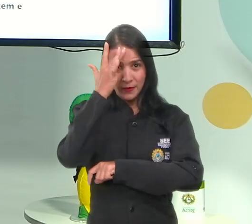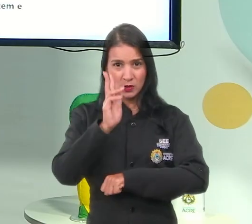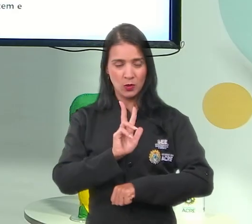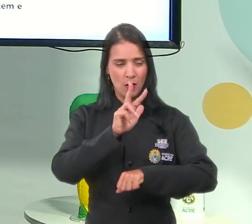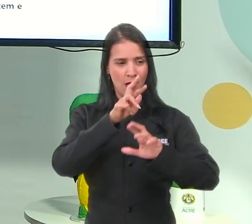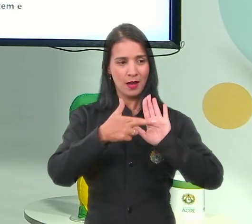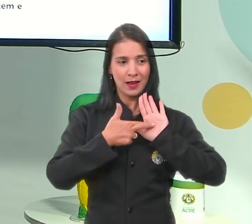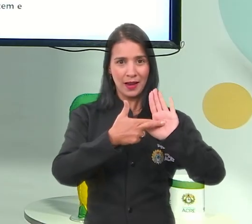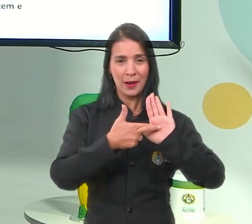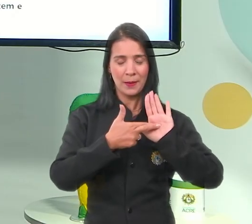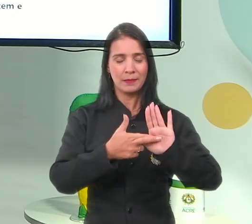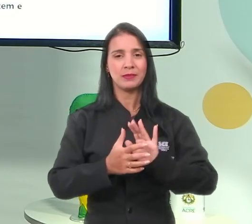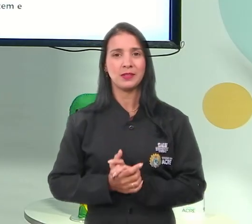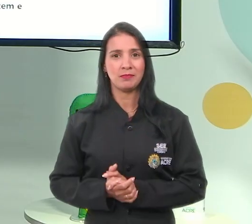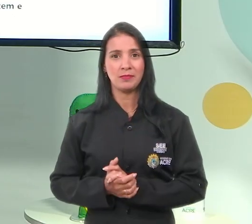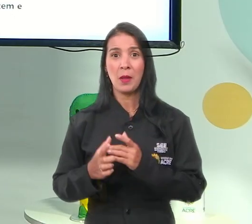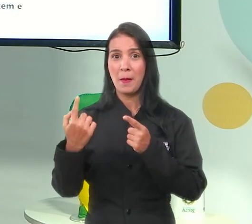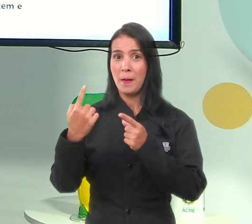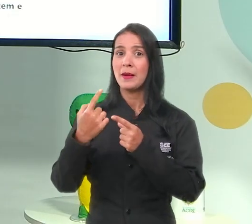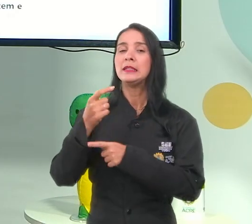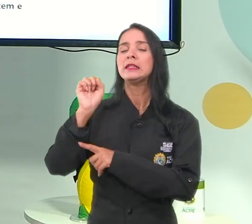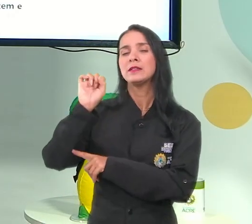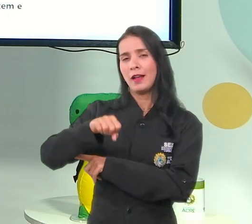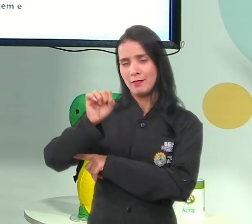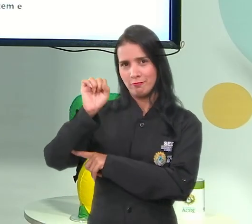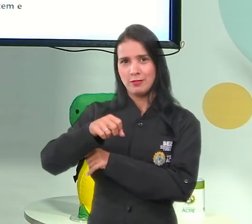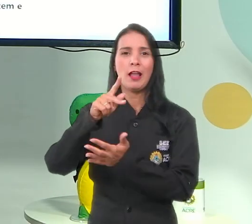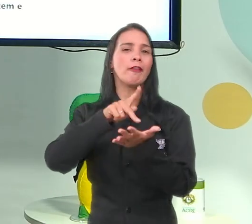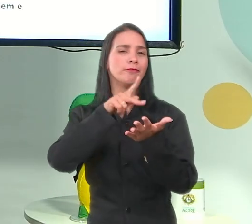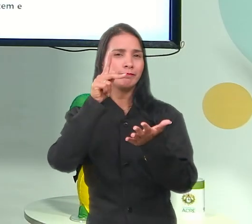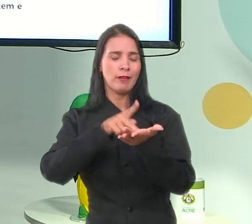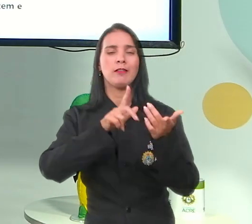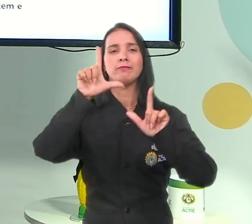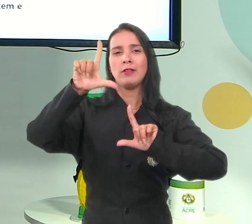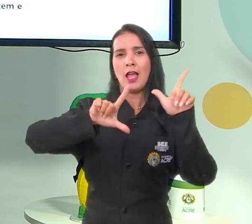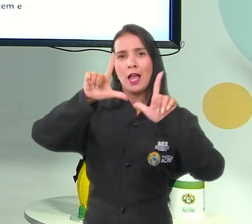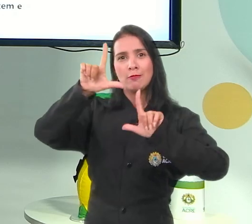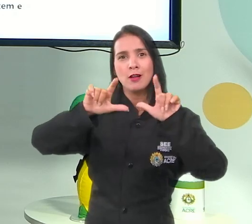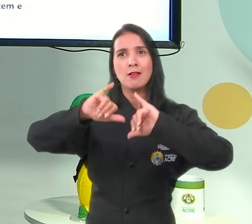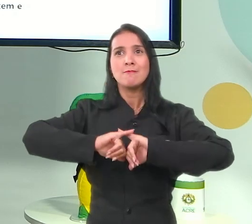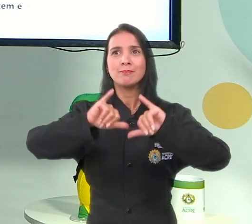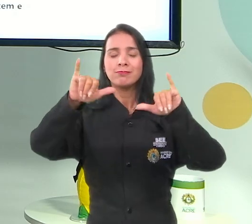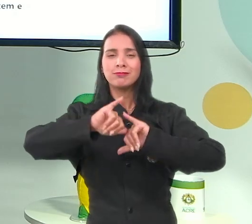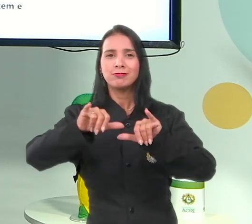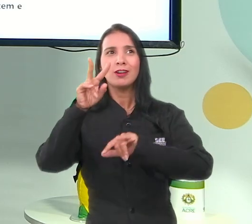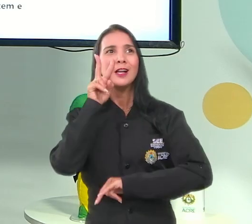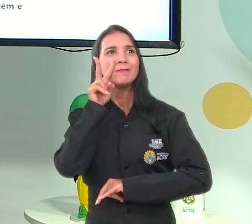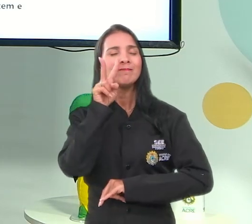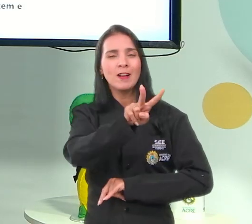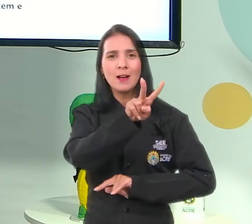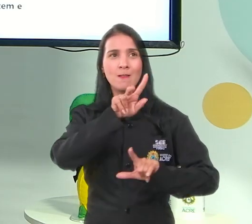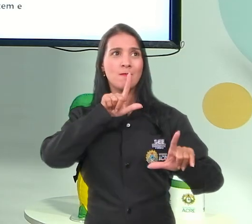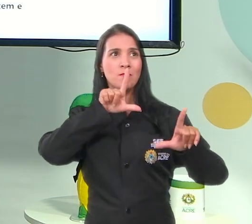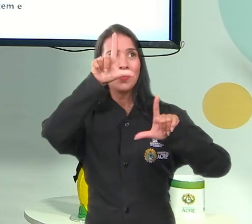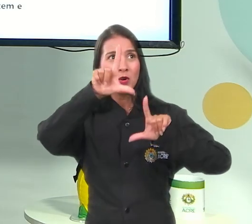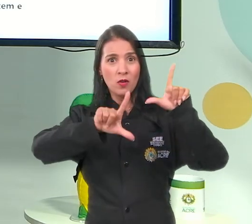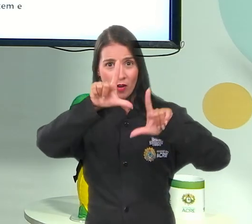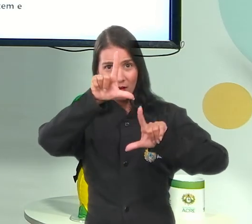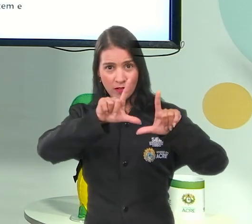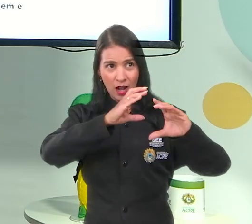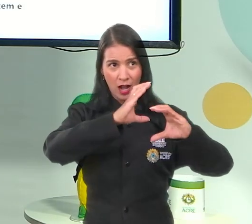É claro que quando os escândalos de corrupção, eles são veiculados através dos meios de comunicação, nós